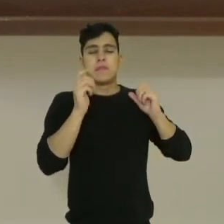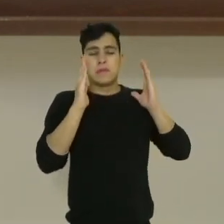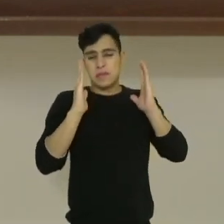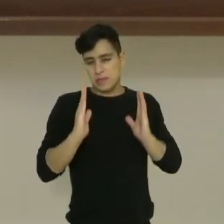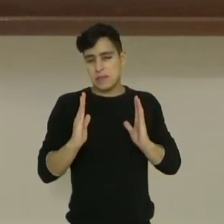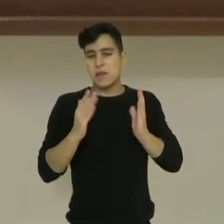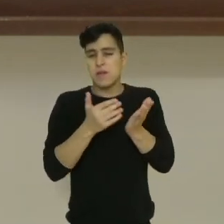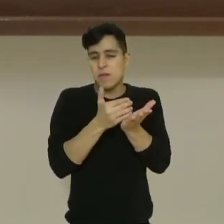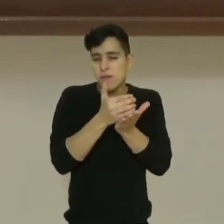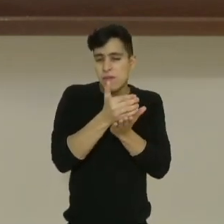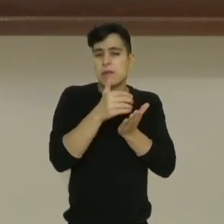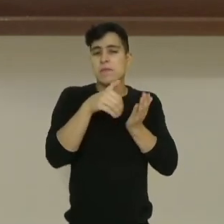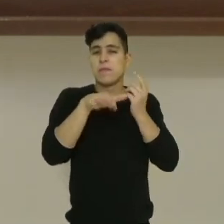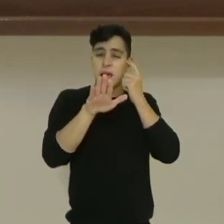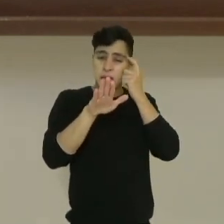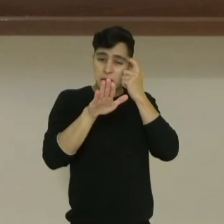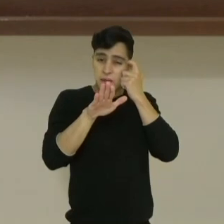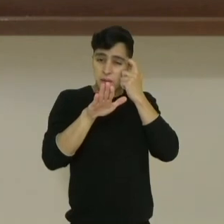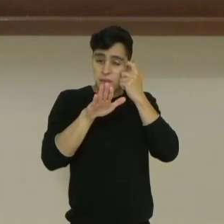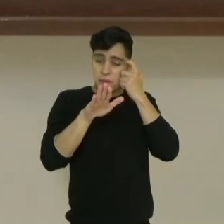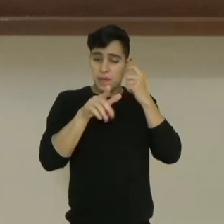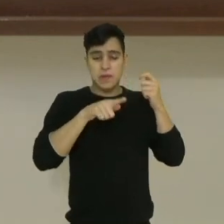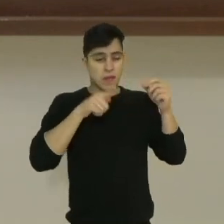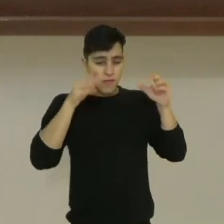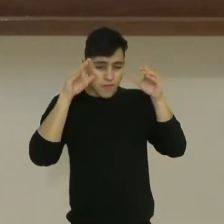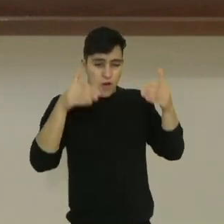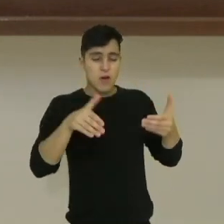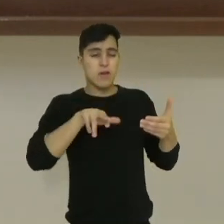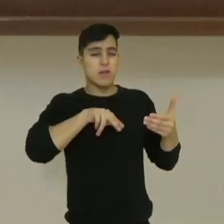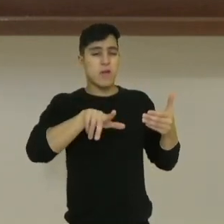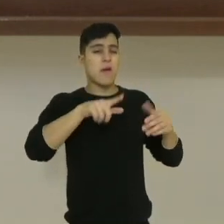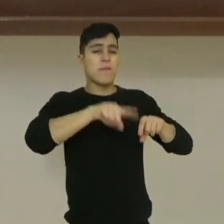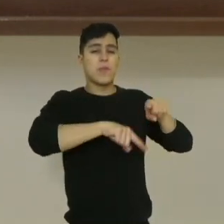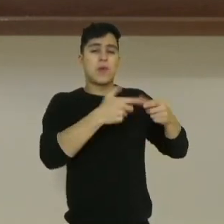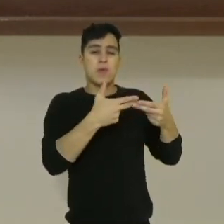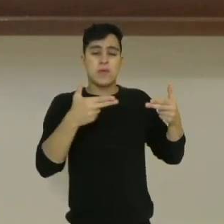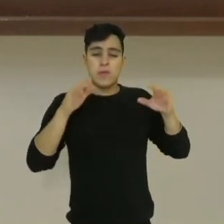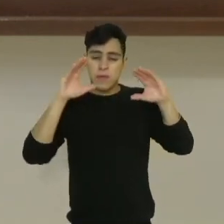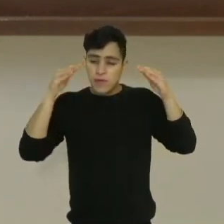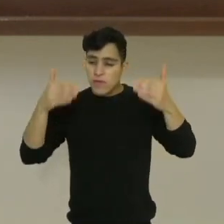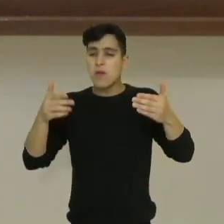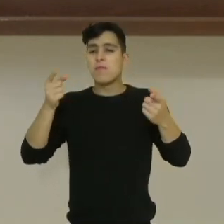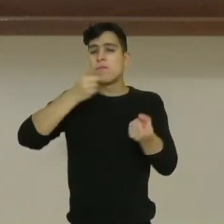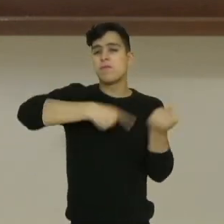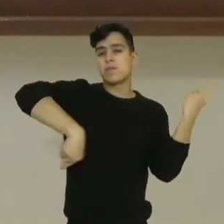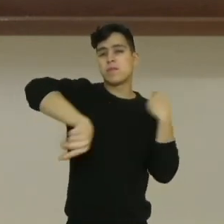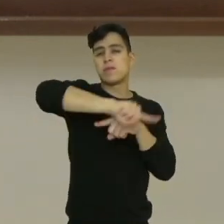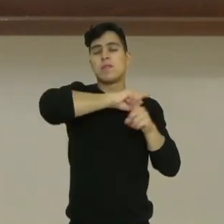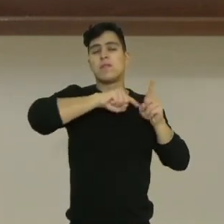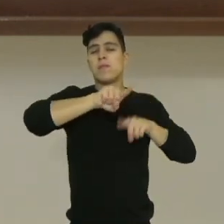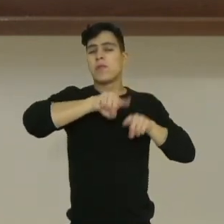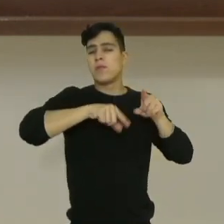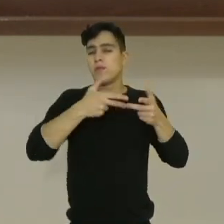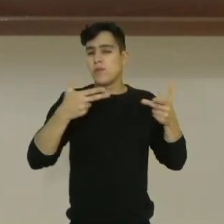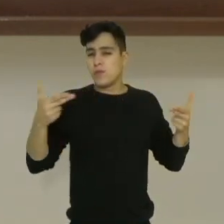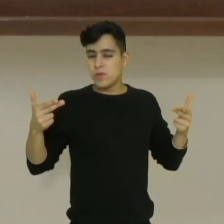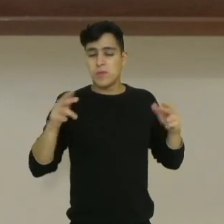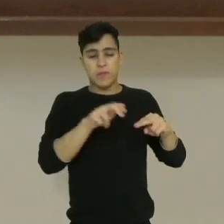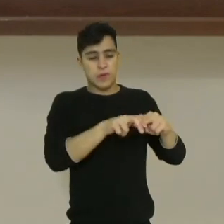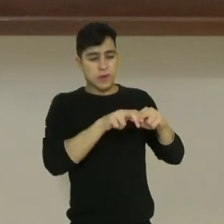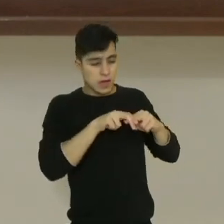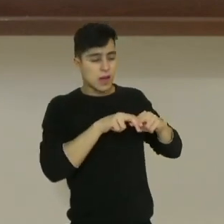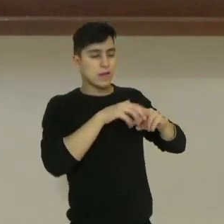Segunda Guerra Mundial, onde você vai ter um foco não mais tanto no produto, mas sim da circulação desse produto gerada a partir